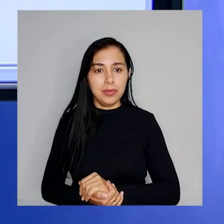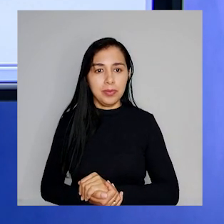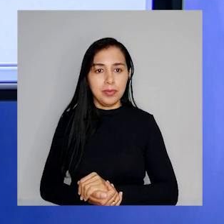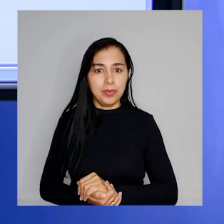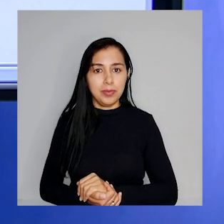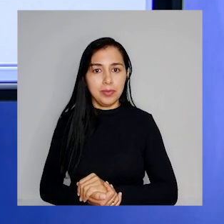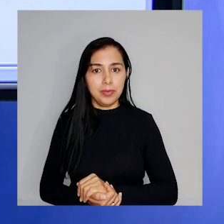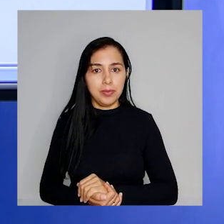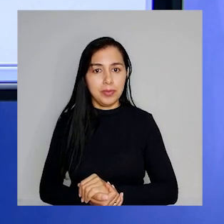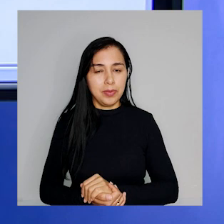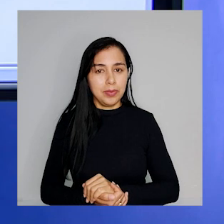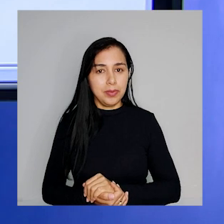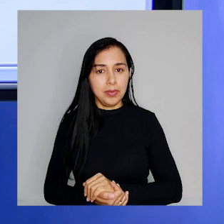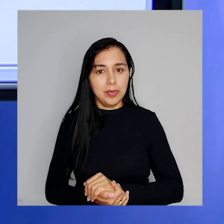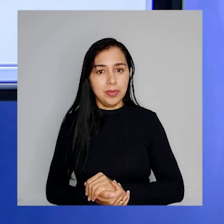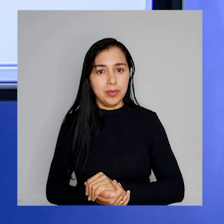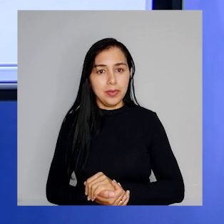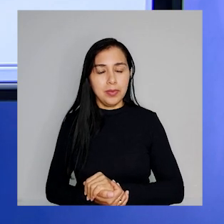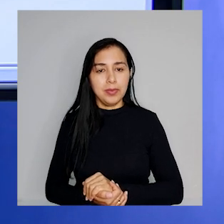pontos.